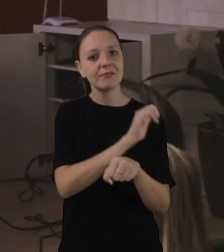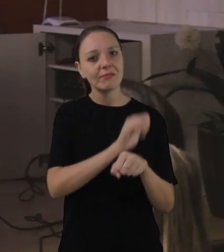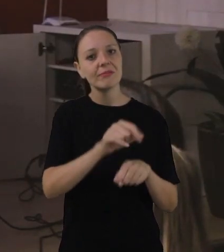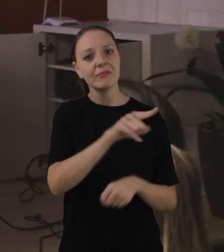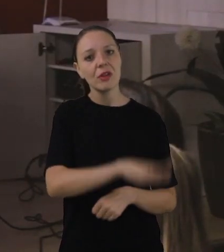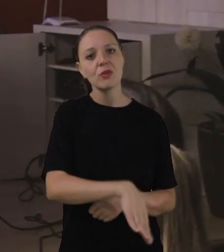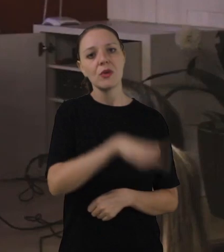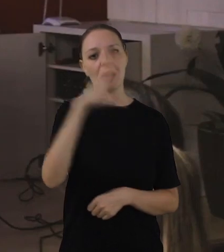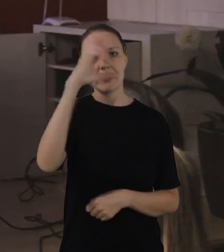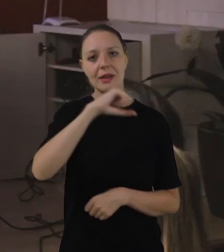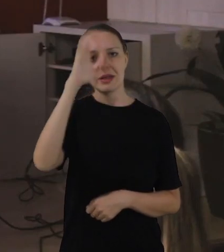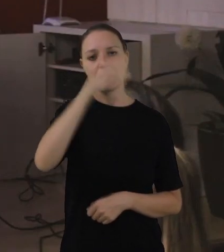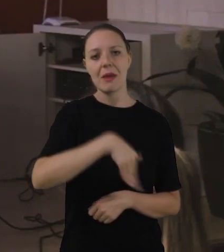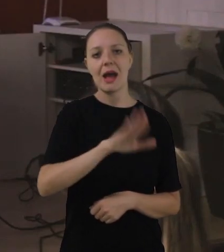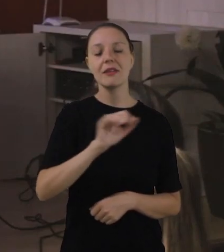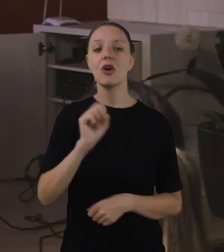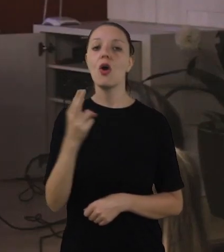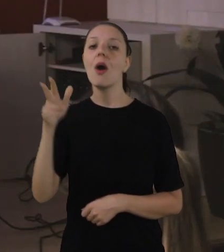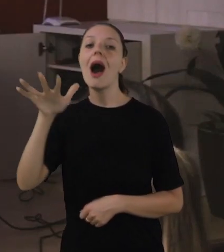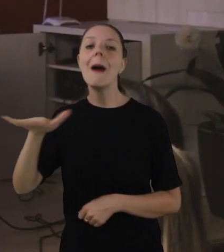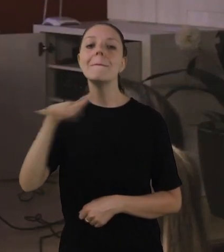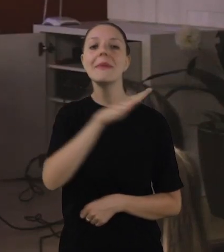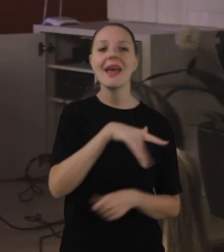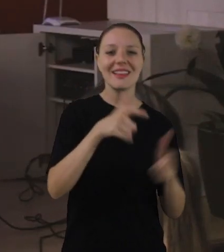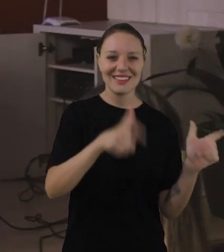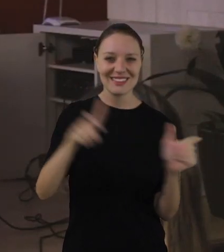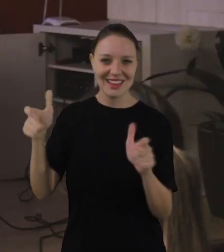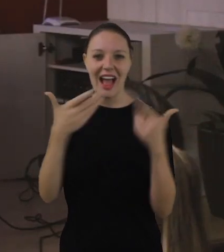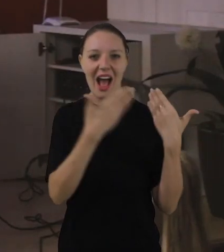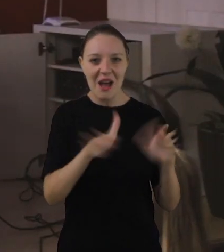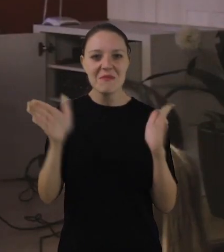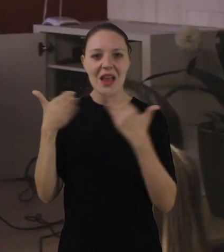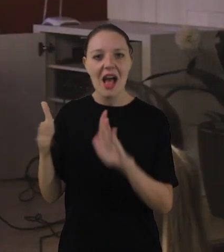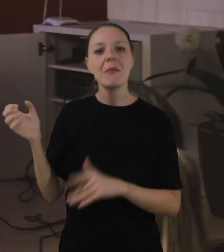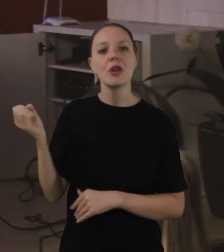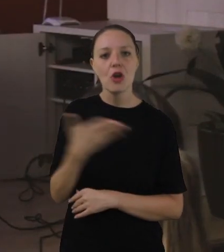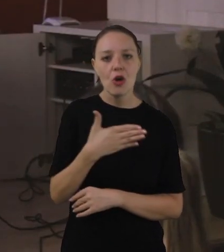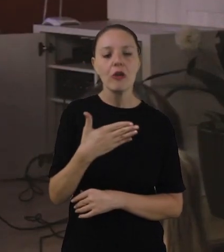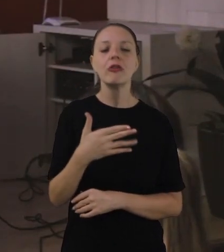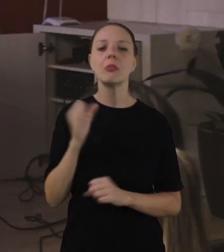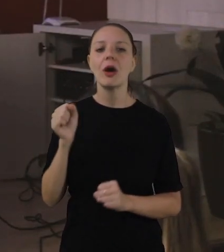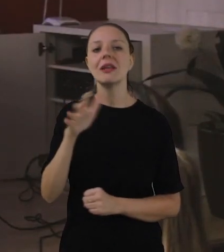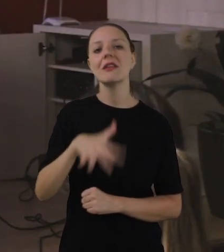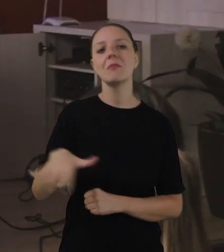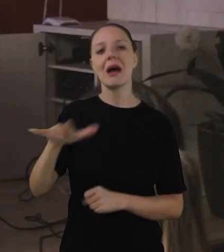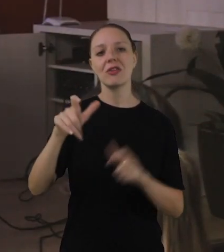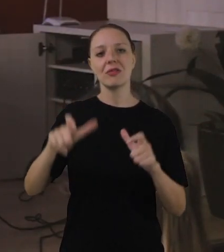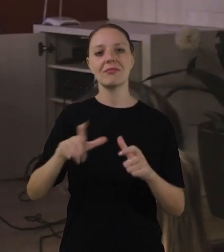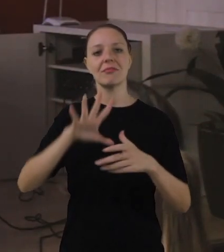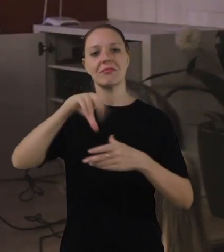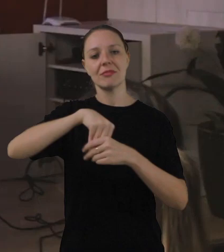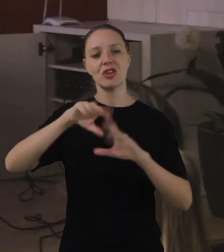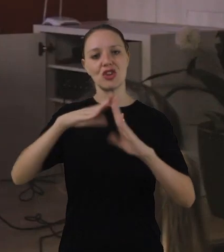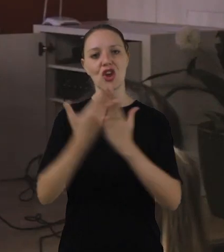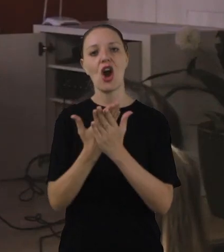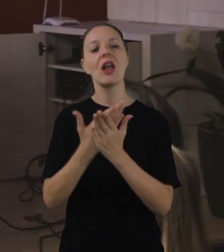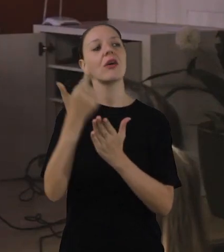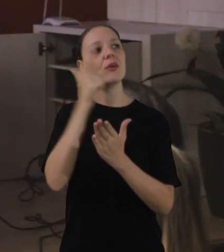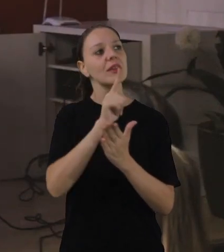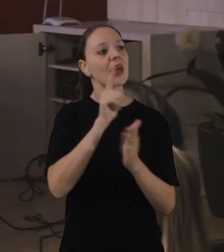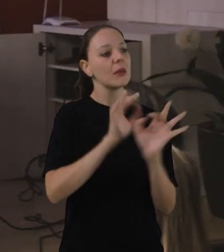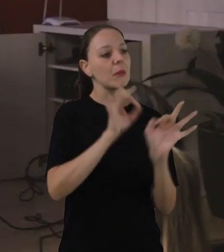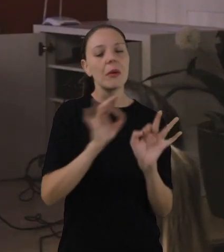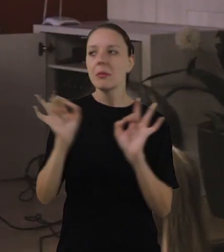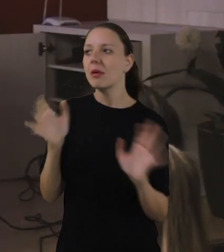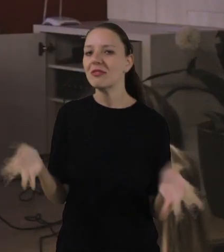como esses que nós entregamos agora pela manhã, e que vocês possam também ter mais espaços para fomentar isso. Então, dessa